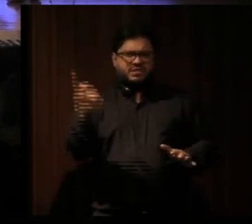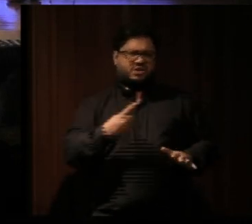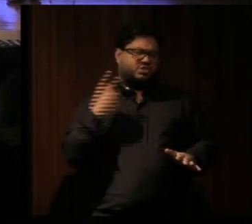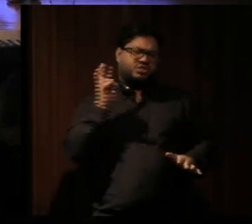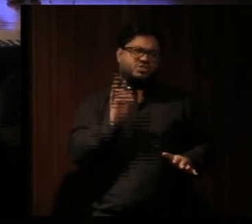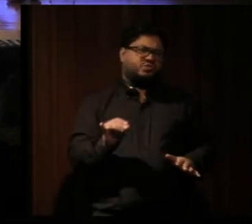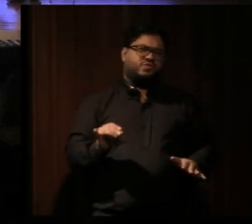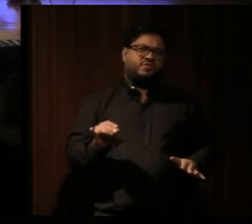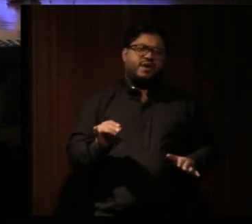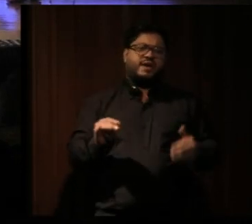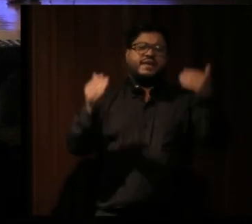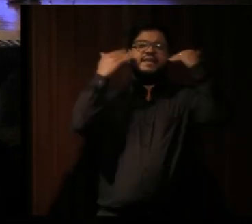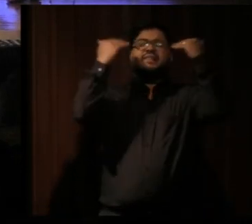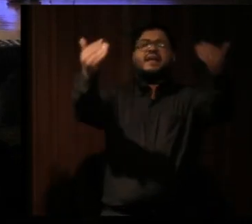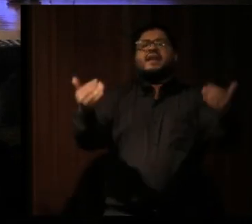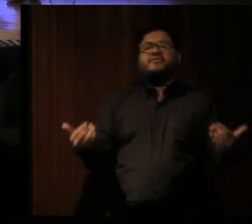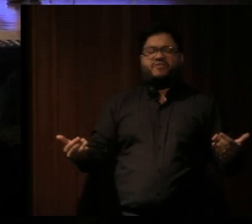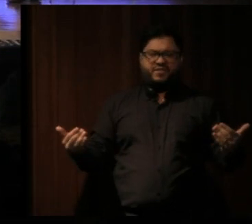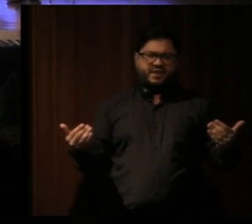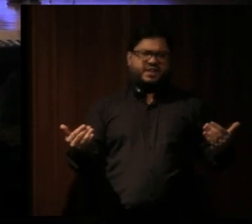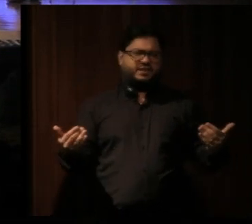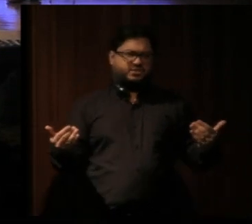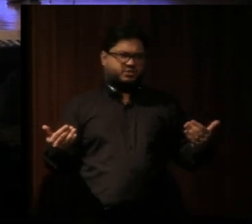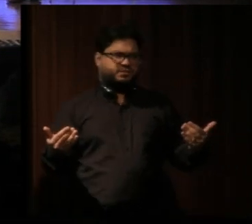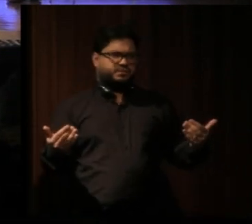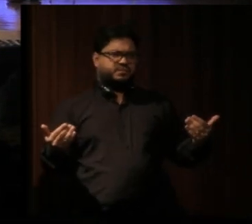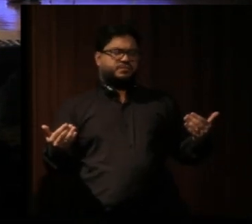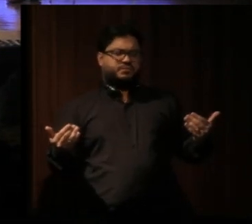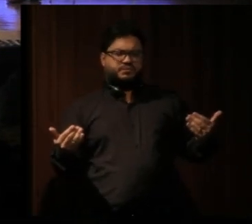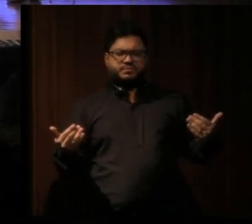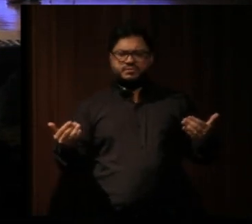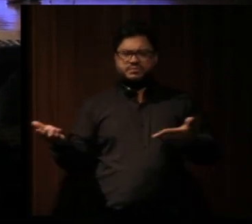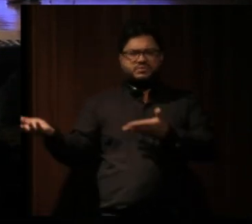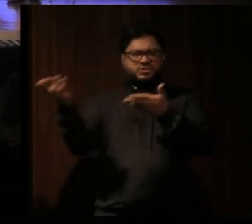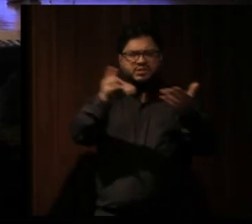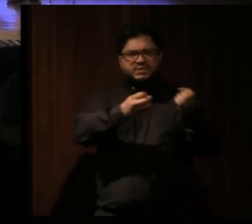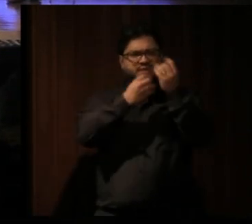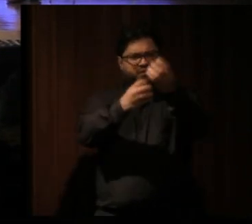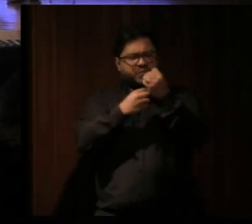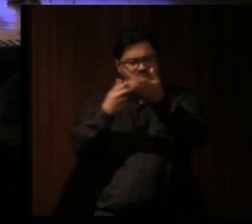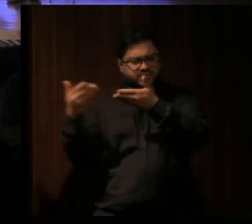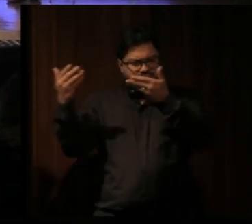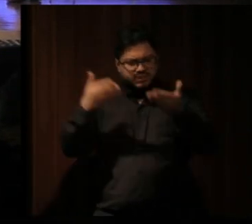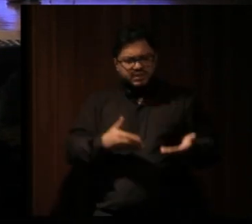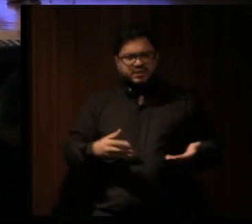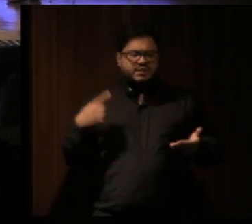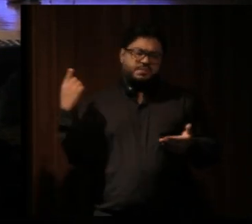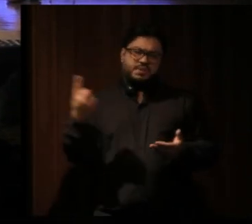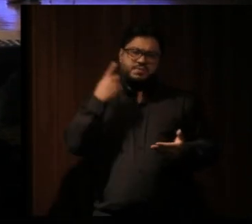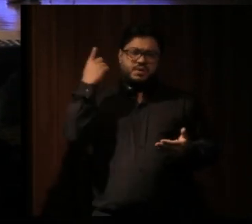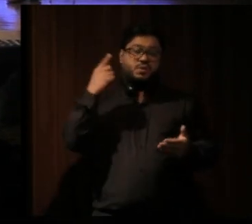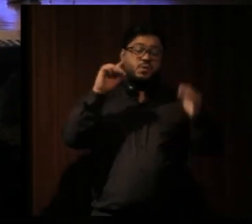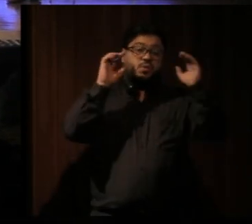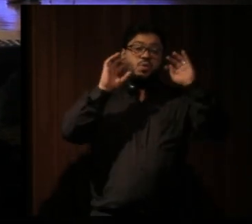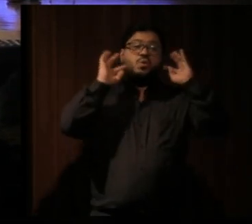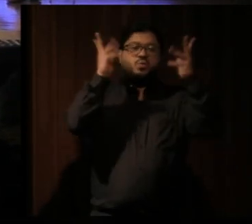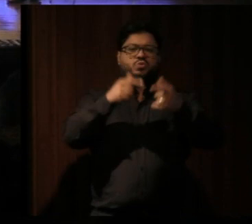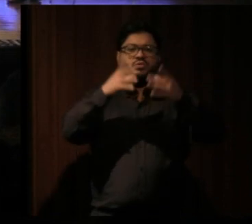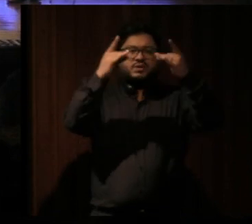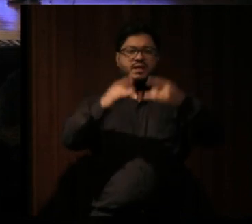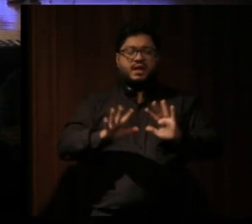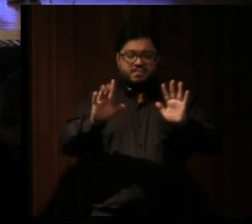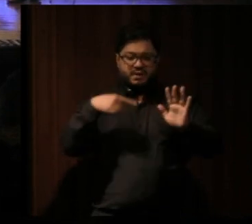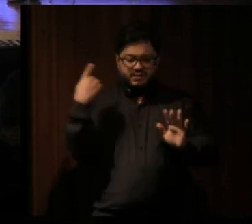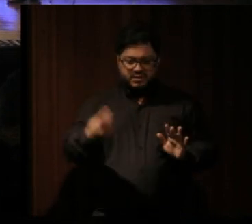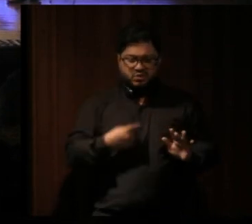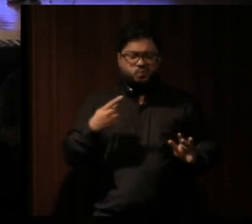vai tá na frente vamos dizer assim de da de trazer a informação trazer informação em primeira mão com todos os detalhes mas